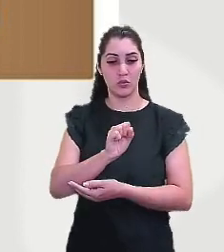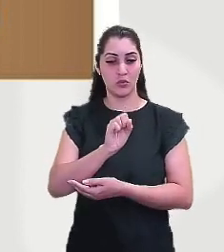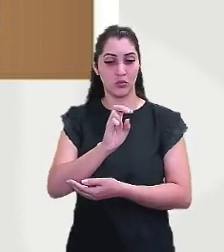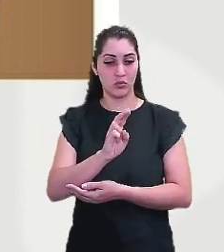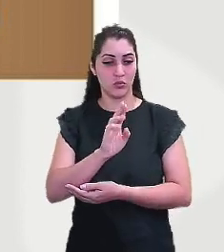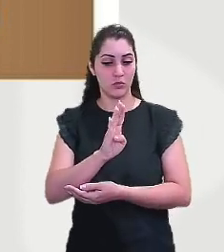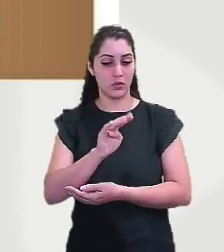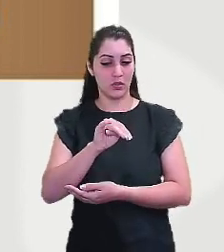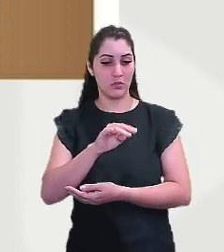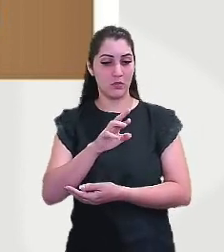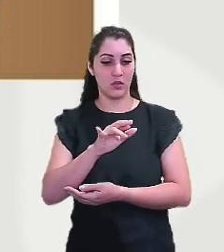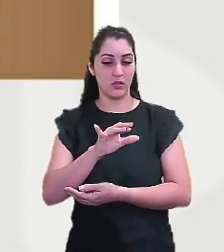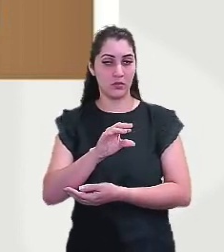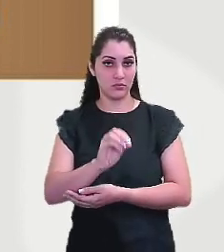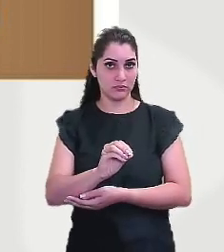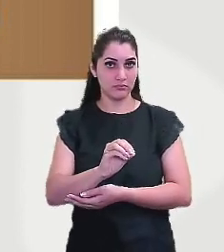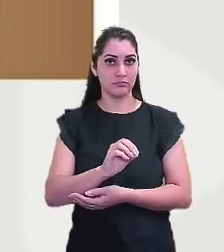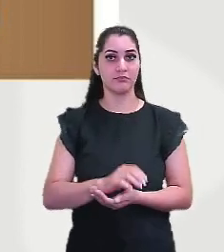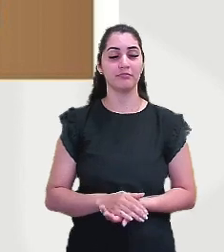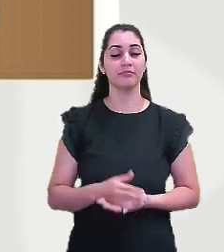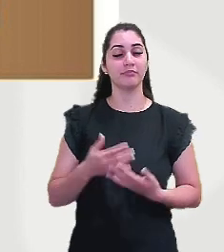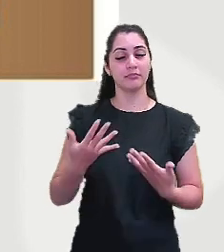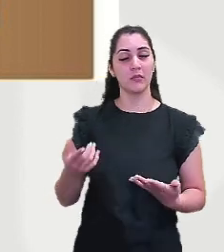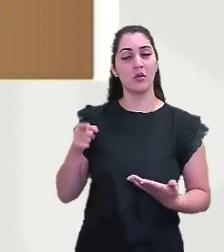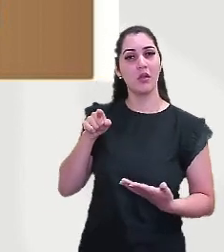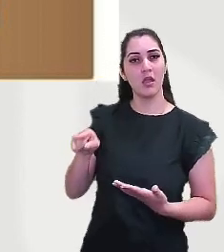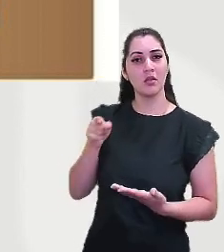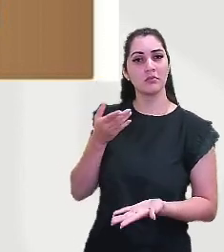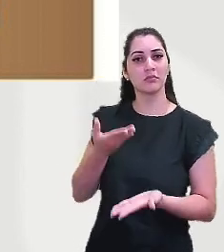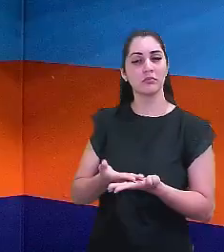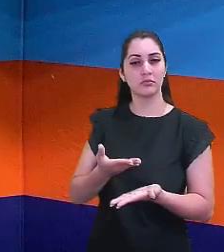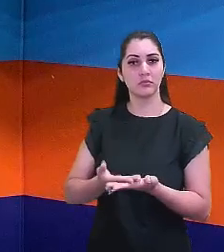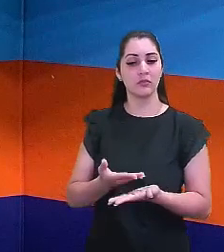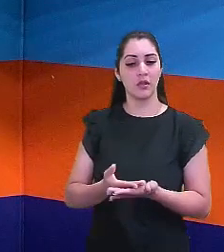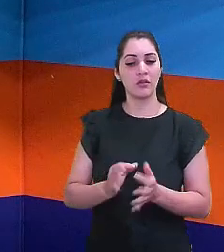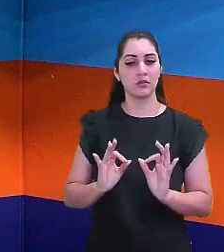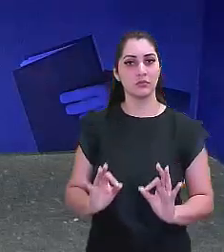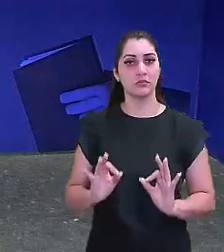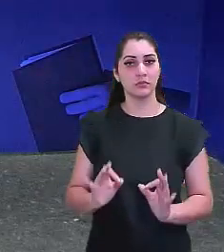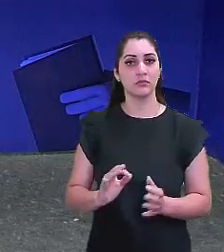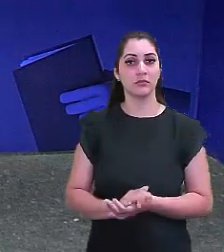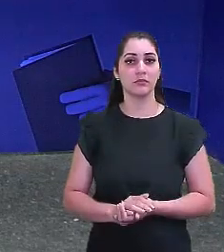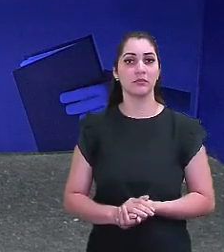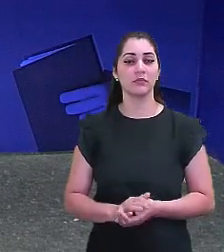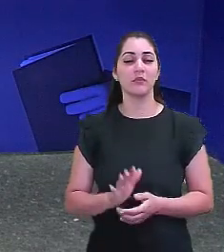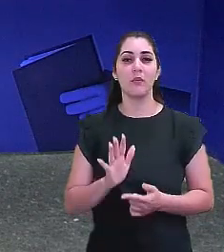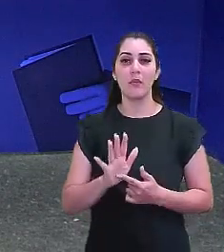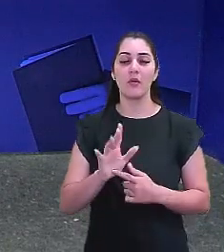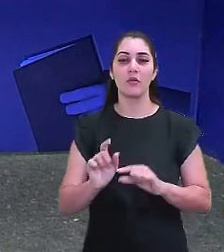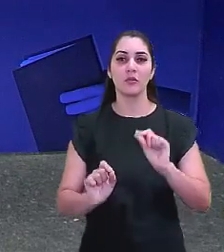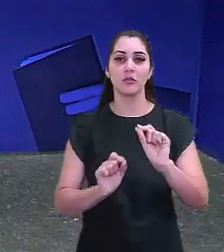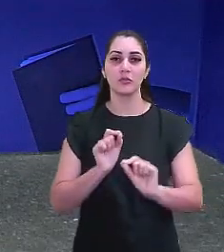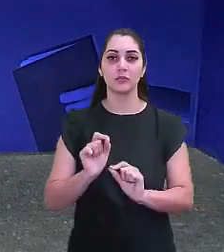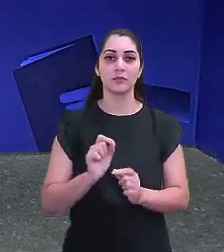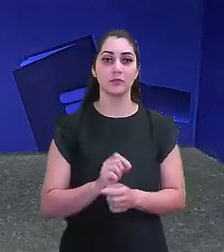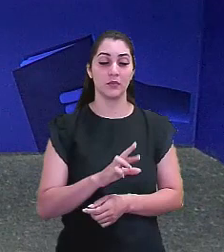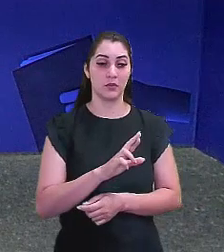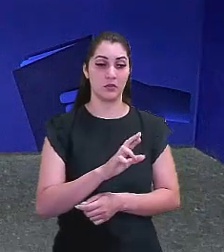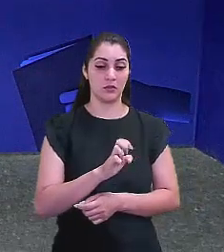submarino. Então, alunos, essa foi assim mais uma aula, né, rápido assim passando sobre